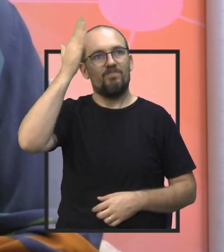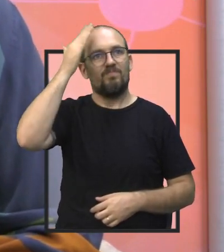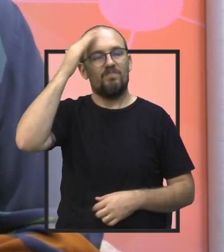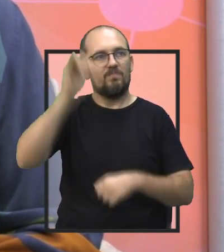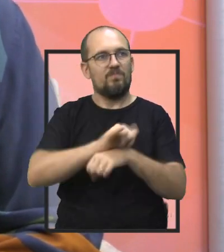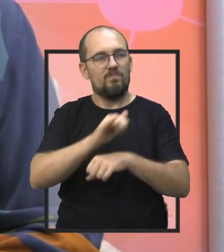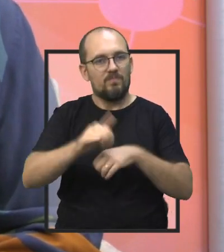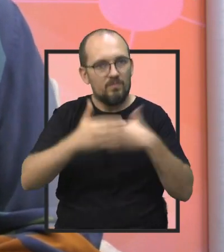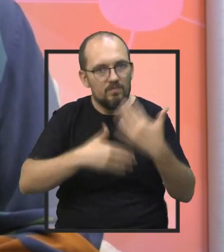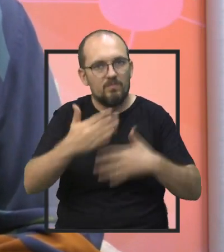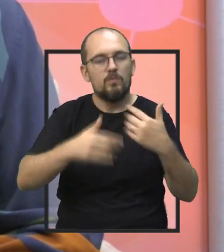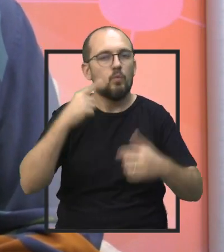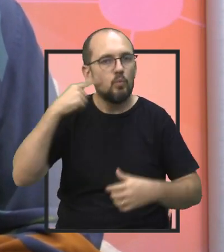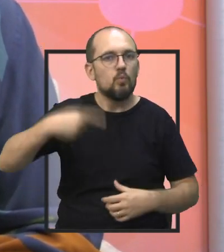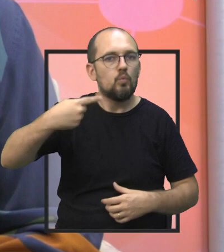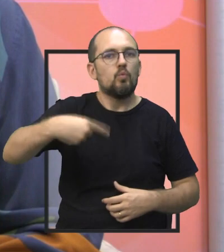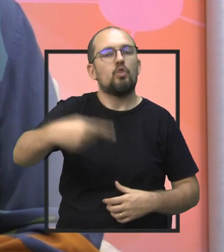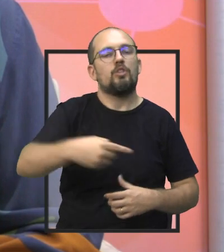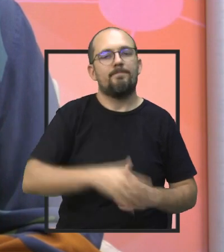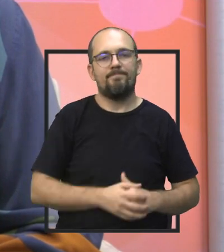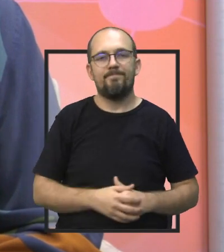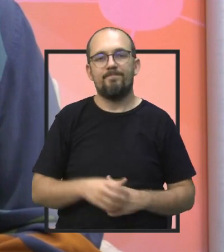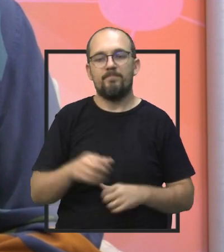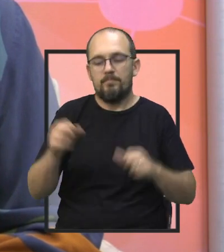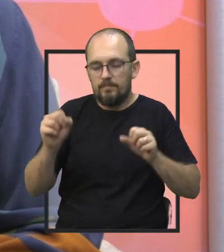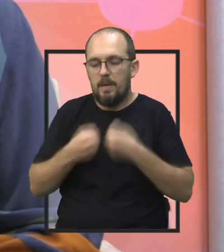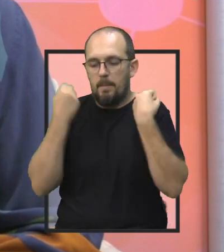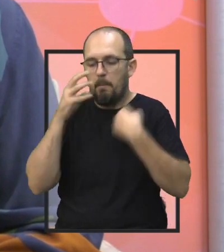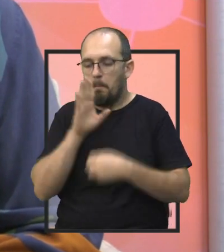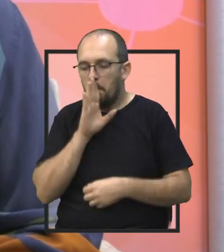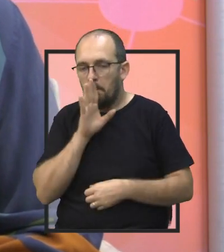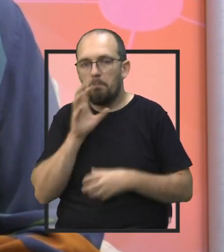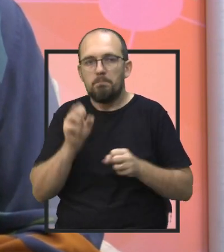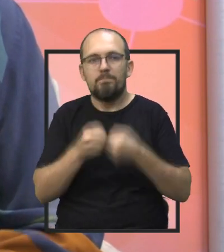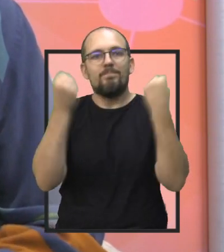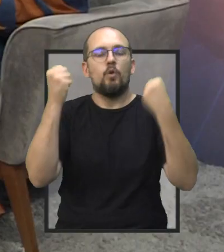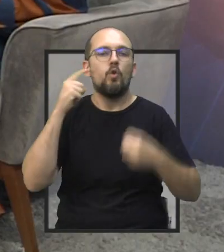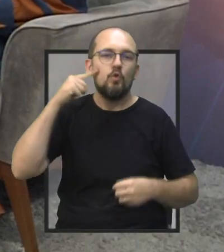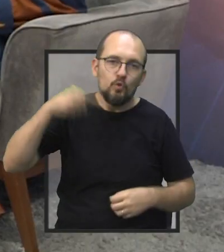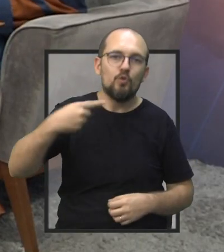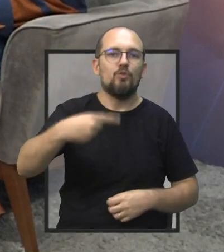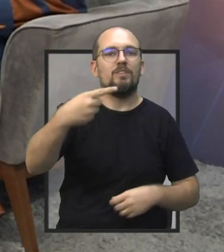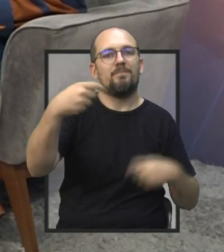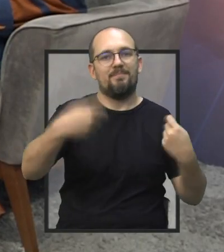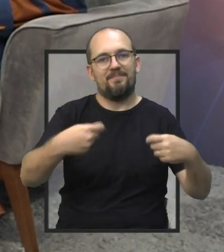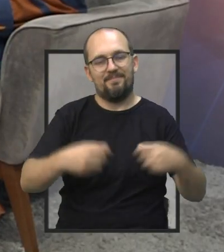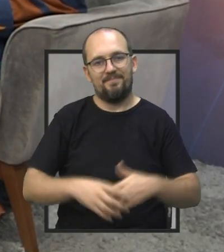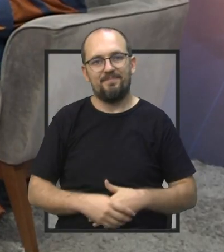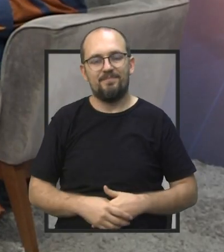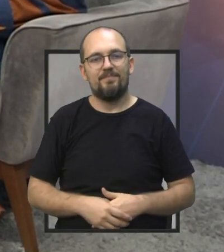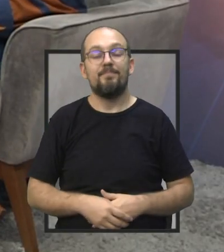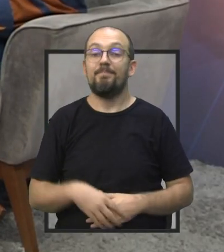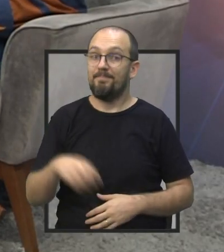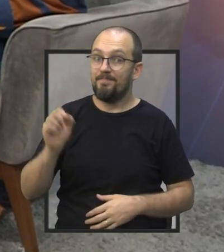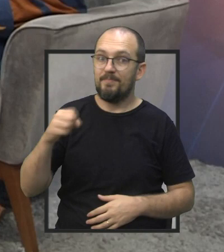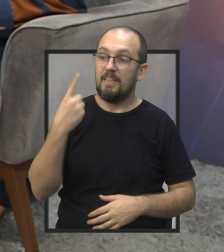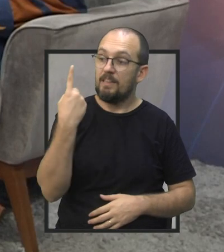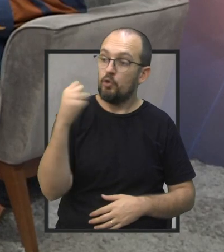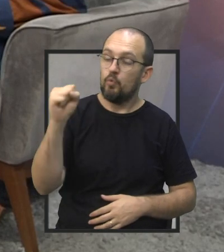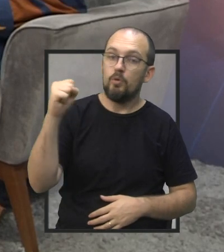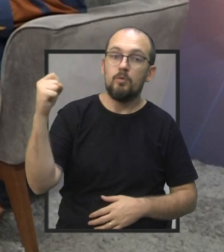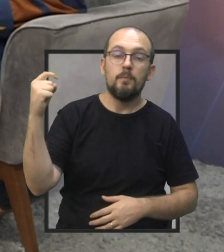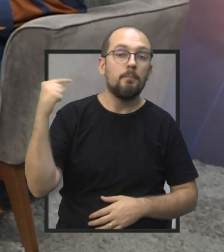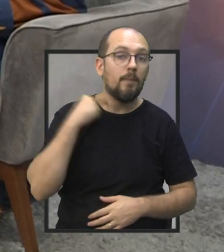mecanismos, né? Sempre, diários. Então, dando voz ao silêncio, eu acho que ele é todos os dias, para todos nós. Sim, o 18 de maio é o